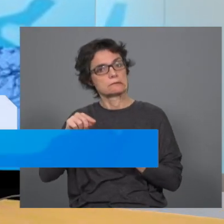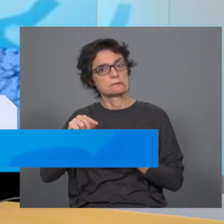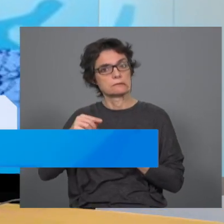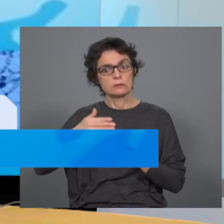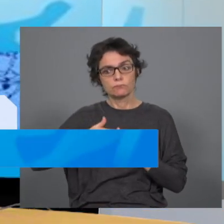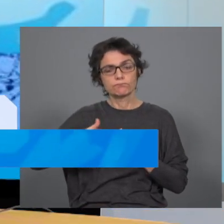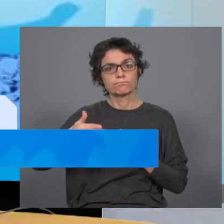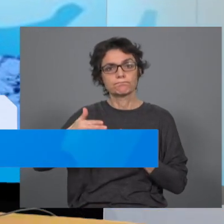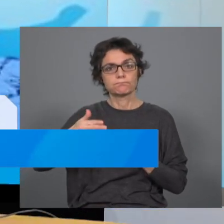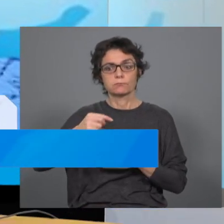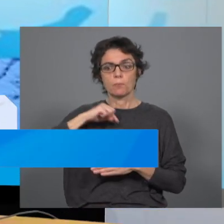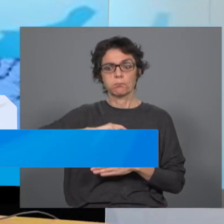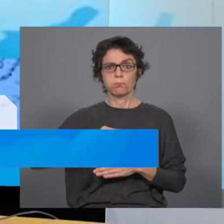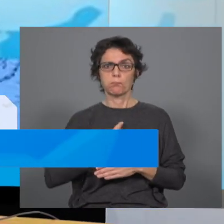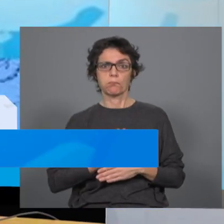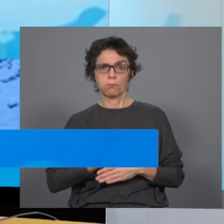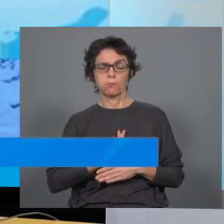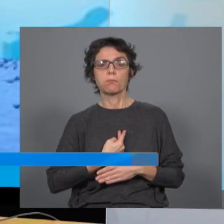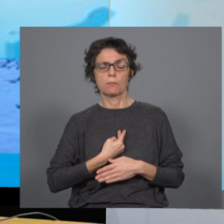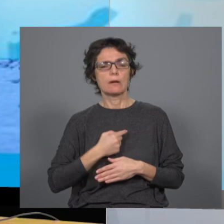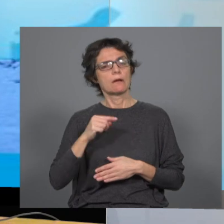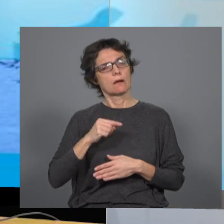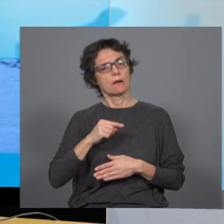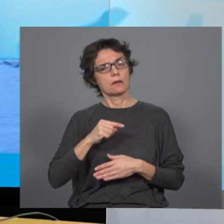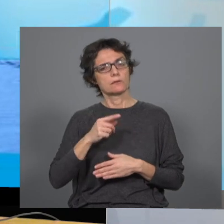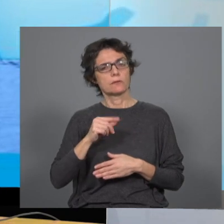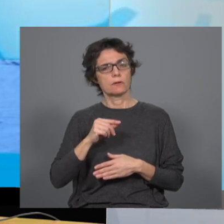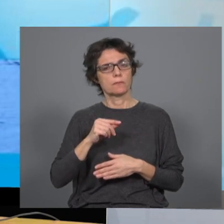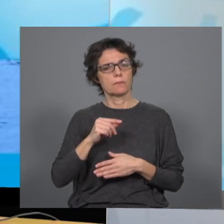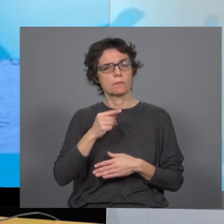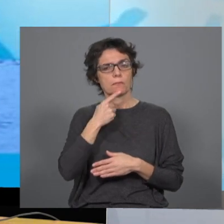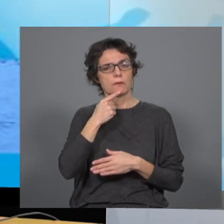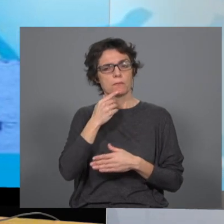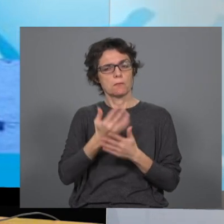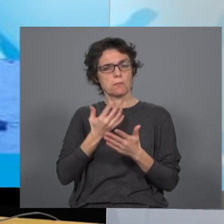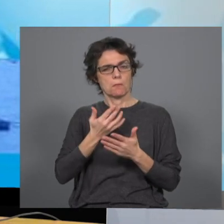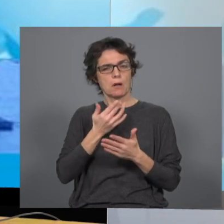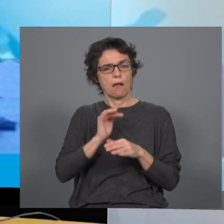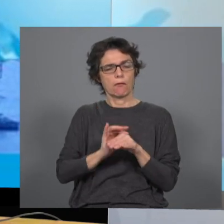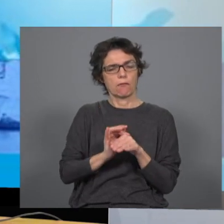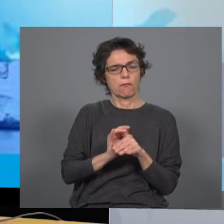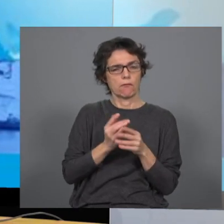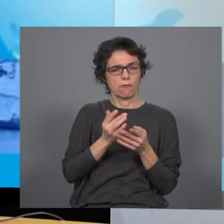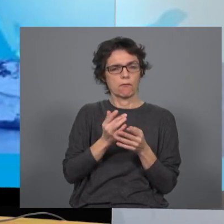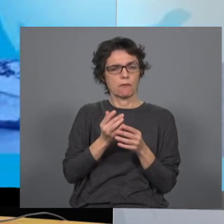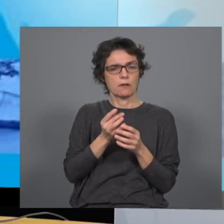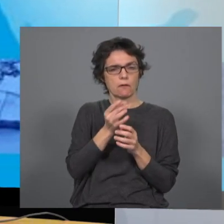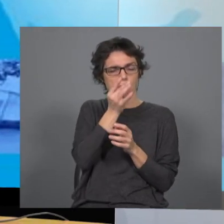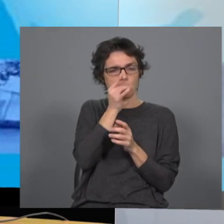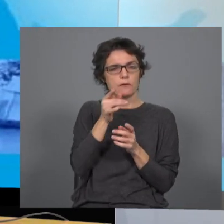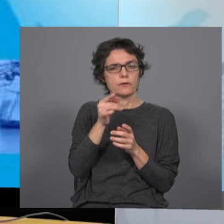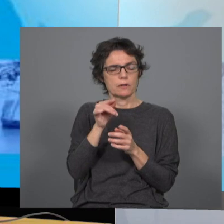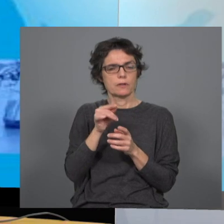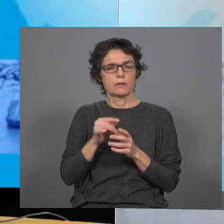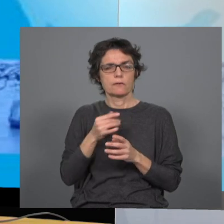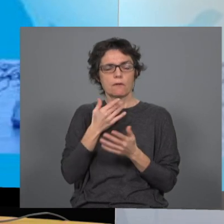de conversão, onde a experiência da fragilidade pode ser o detonador para um olhar mais sensato sobre a